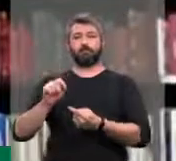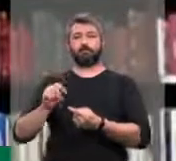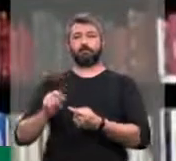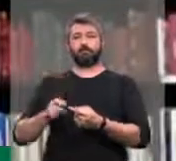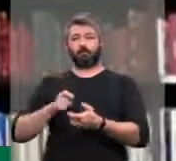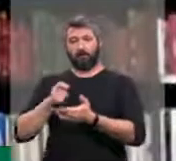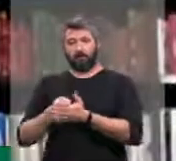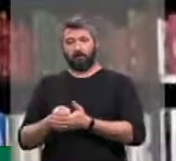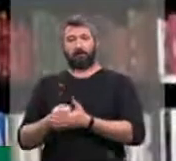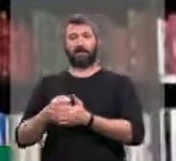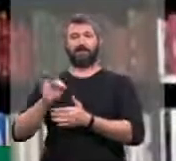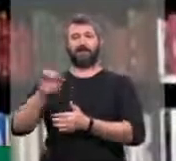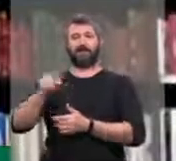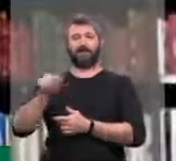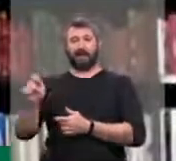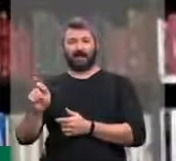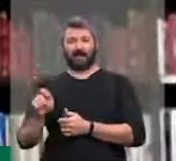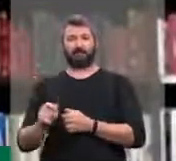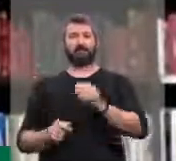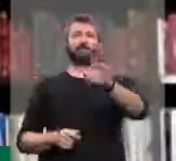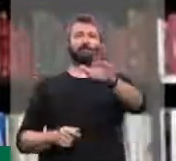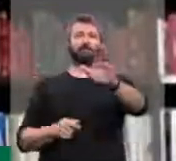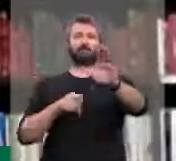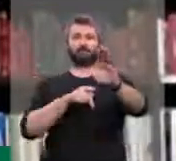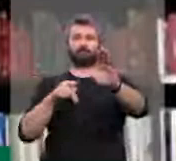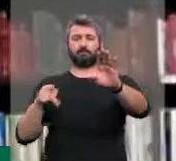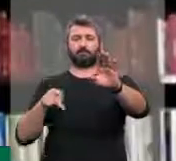os acordos celebrados ao amparo... Senhor presidente,